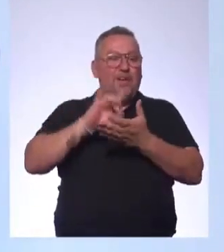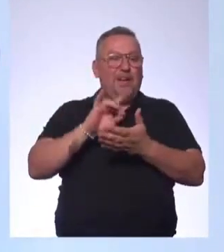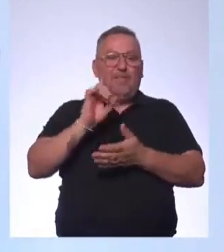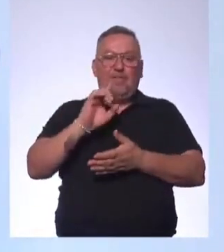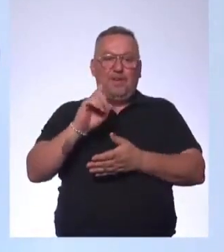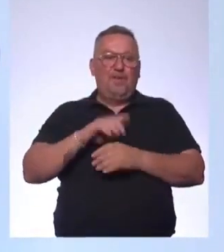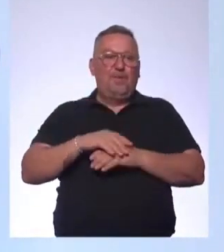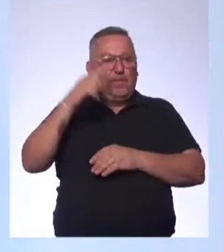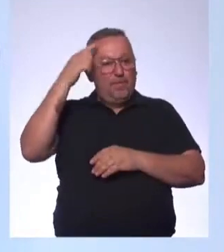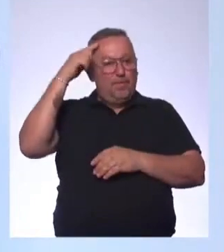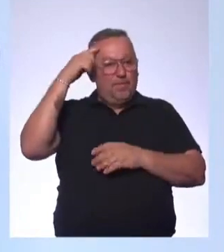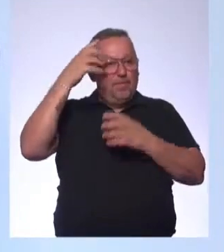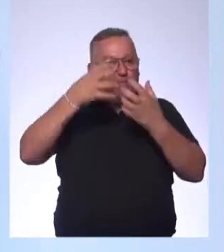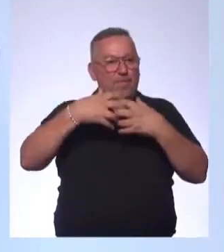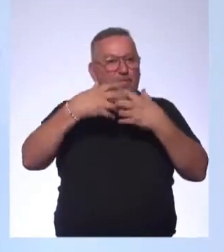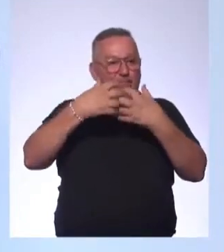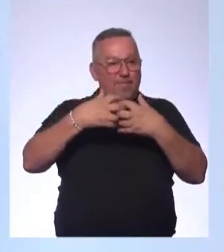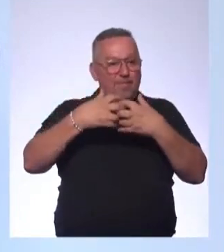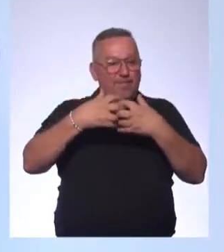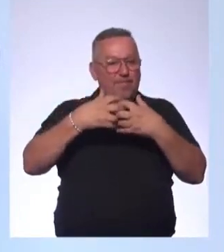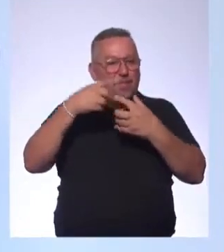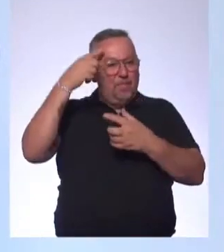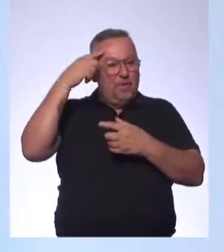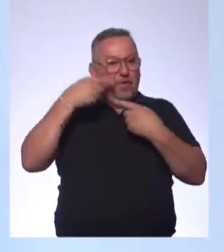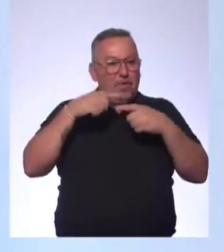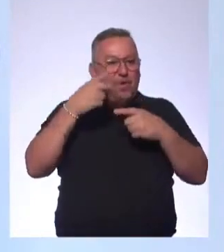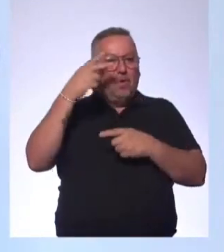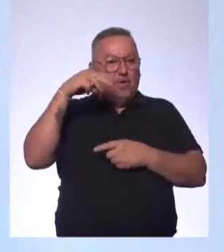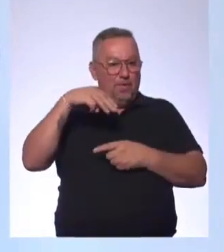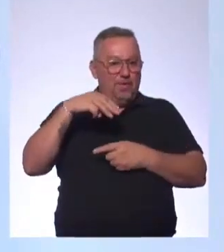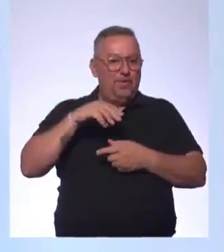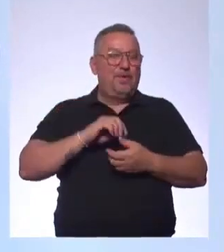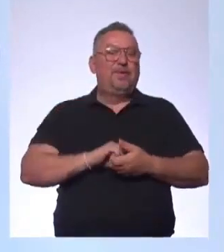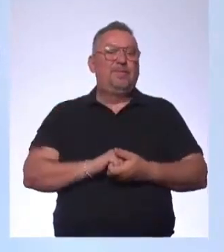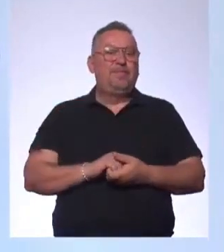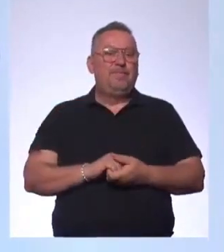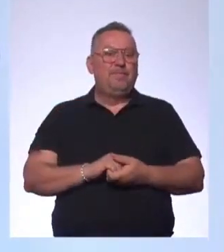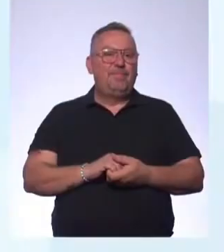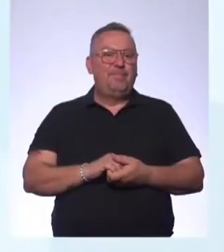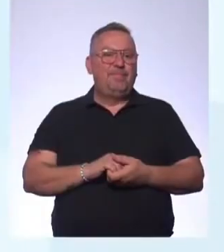para refletirmos sobre senso comum e senso crítico. 2 minutinhos, por favor.